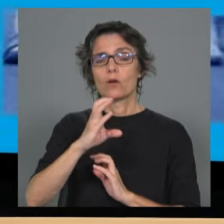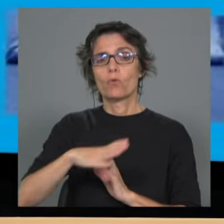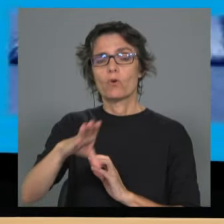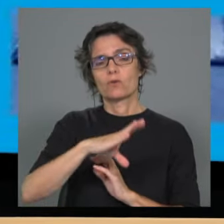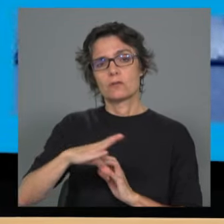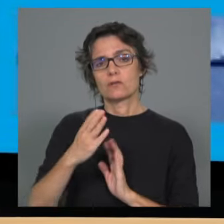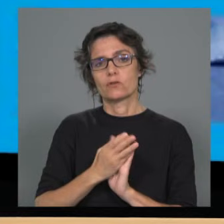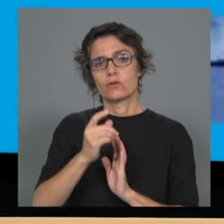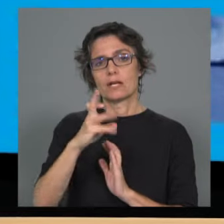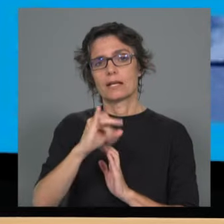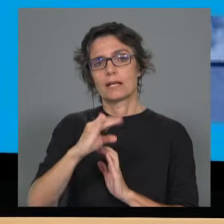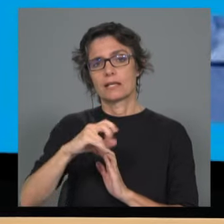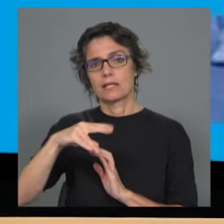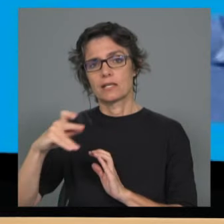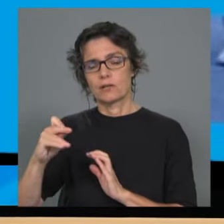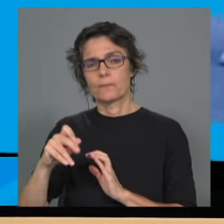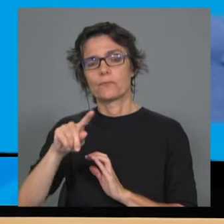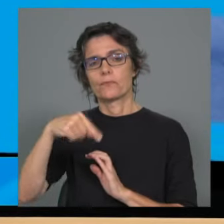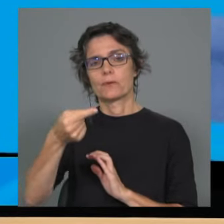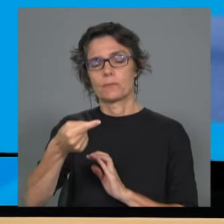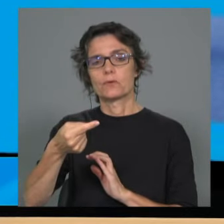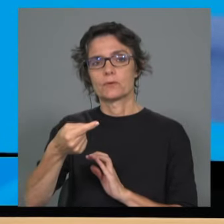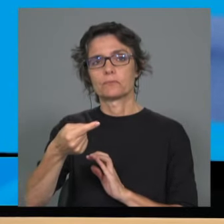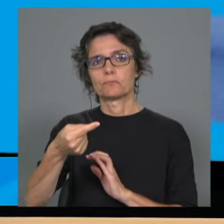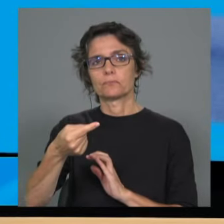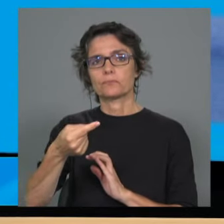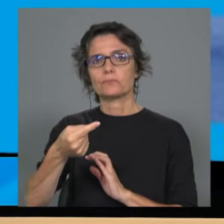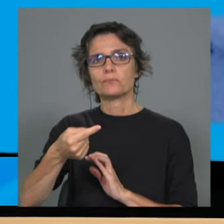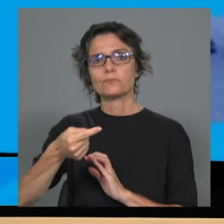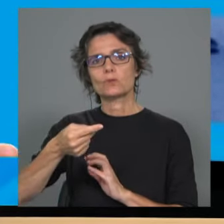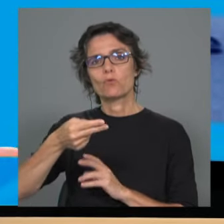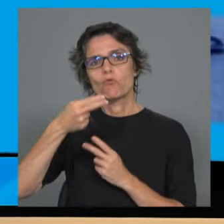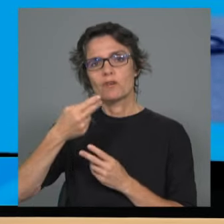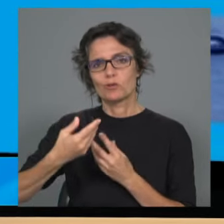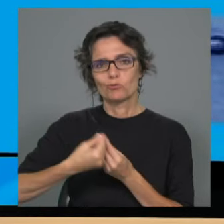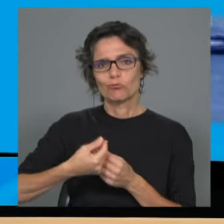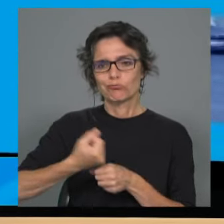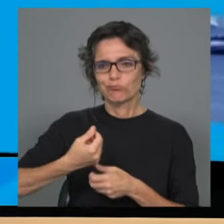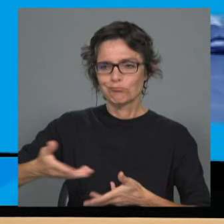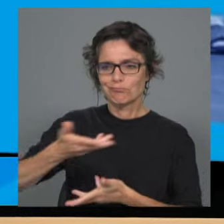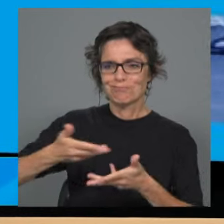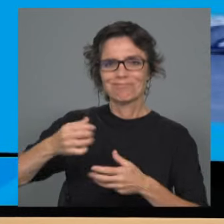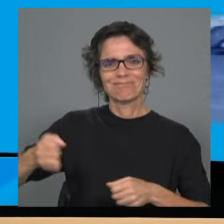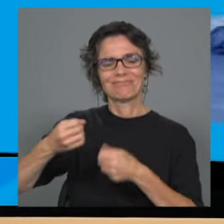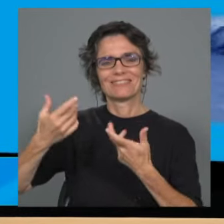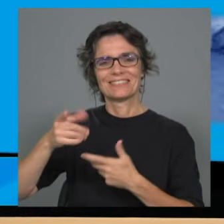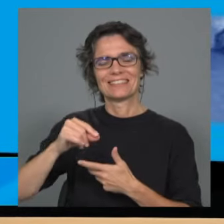Rainha. Depois será servido um jantar também de convívio e também de ação de graças.